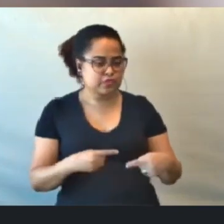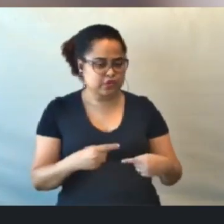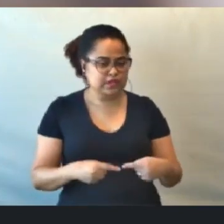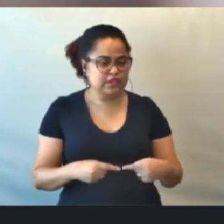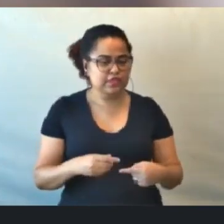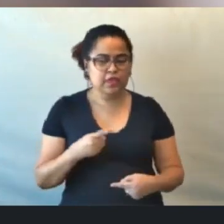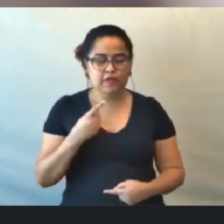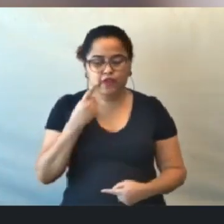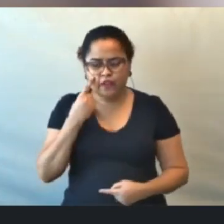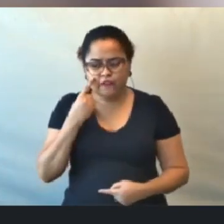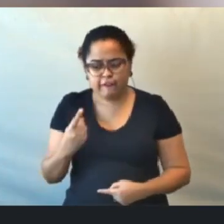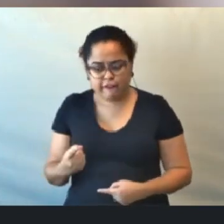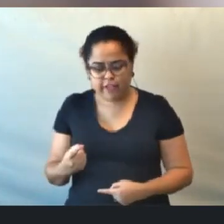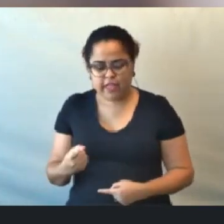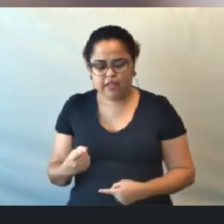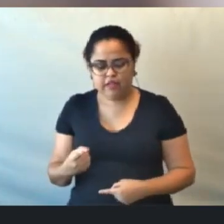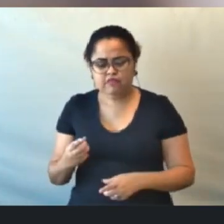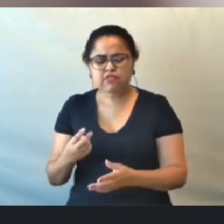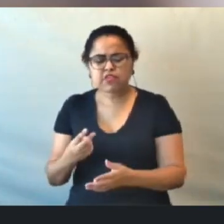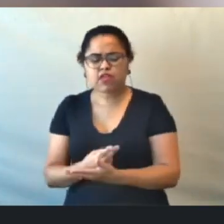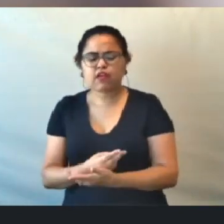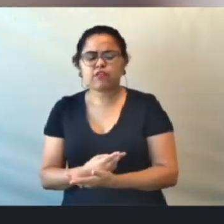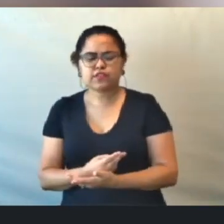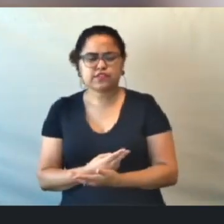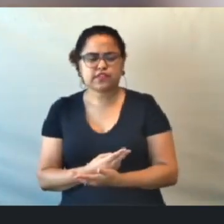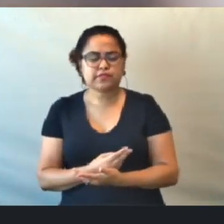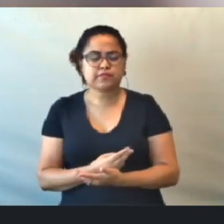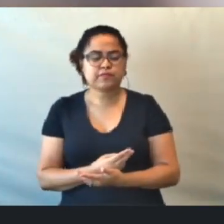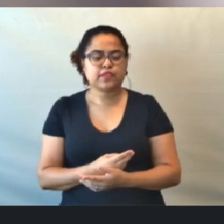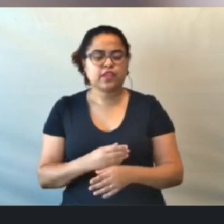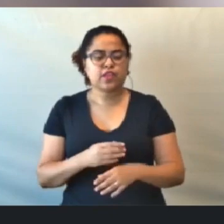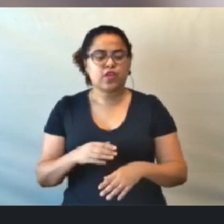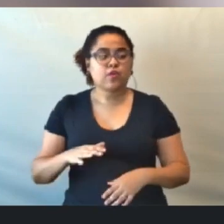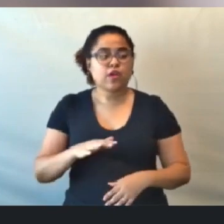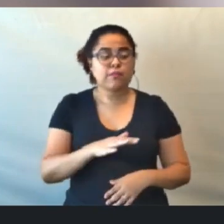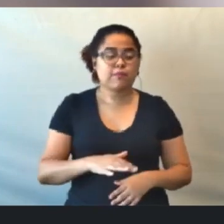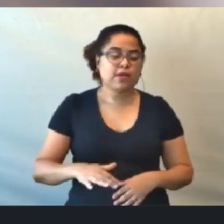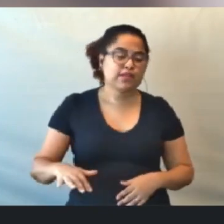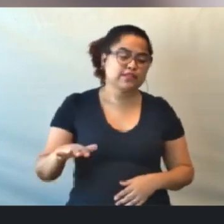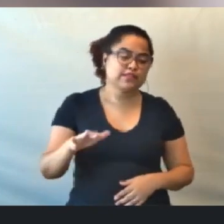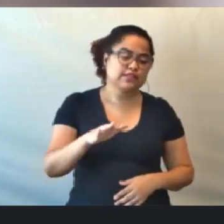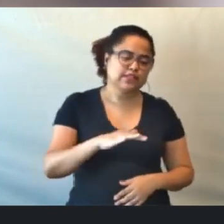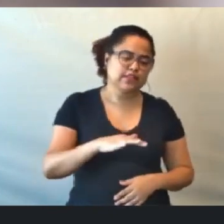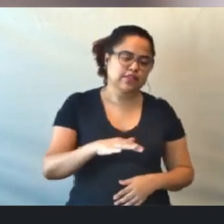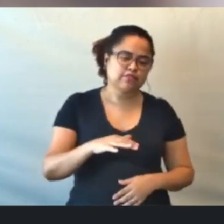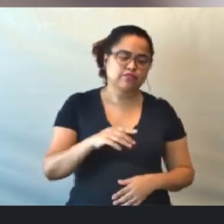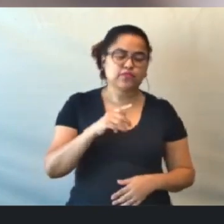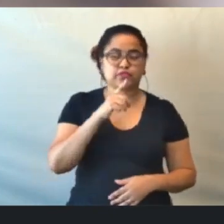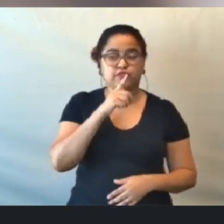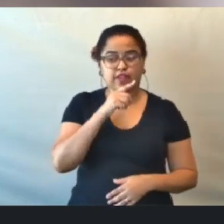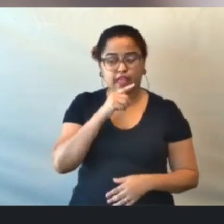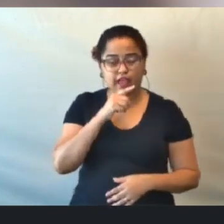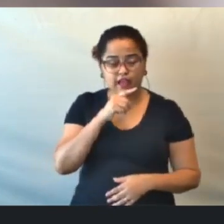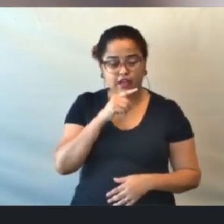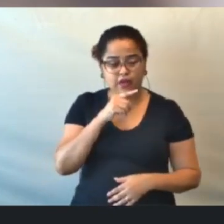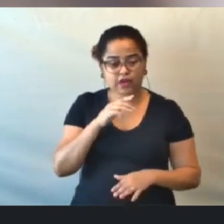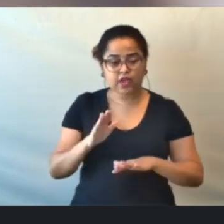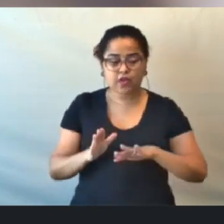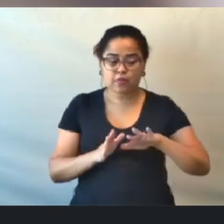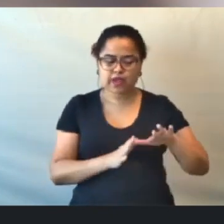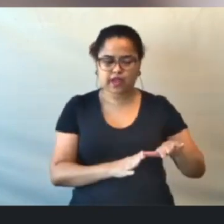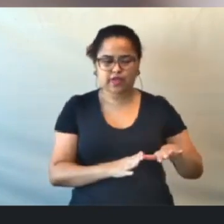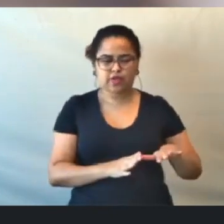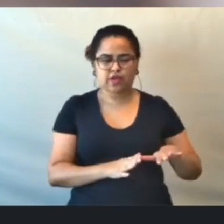relação à bacia, que aí é a causa, né? Nós estamos falando da água, na lagoa. Uma coisa é a bacia, com relação à